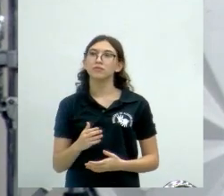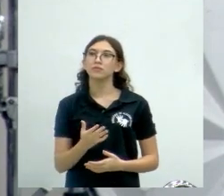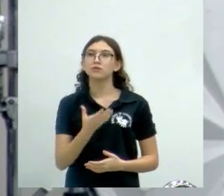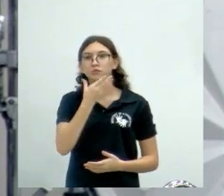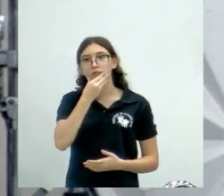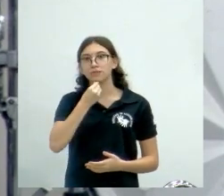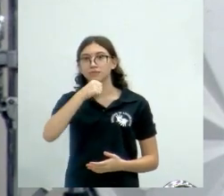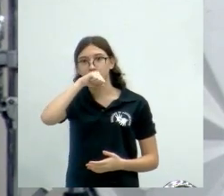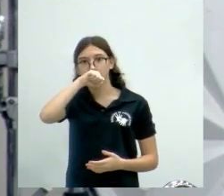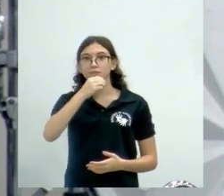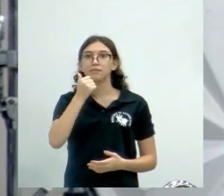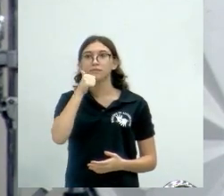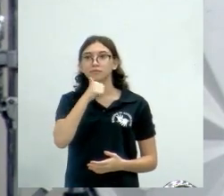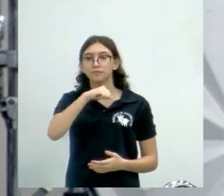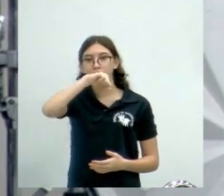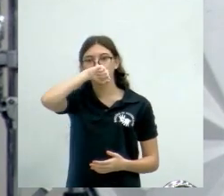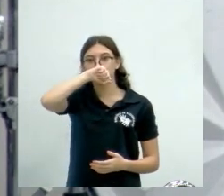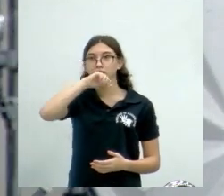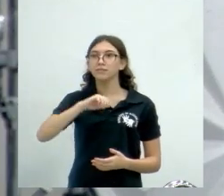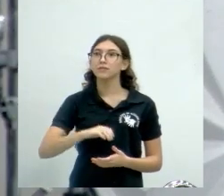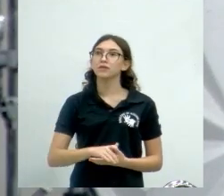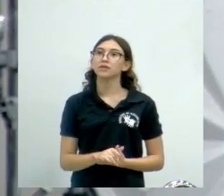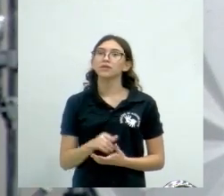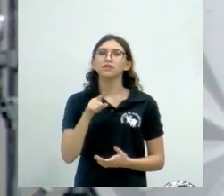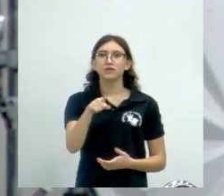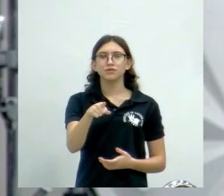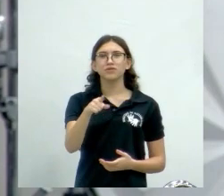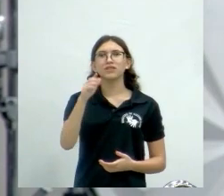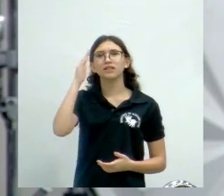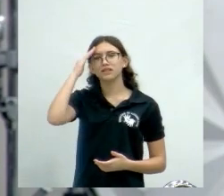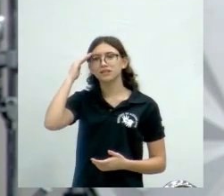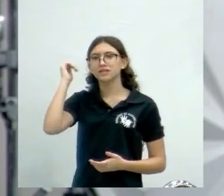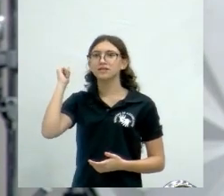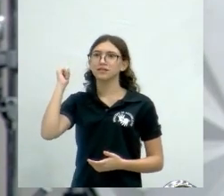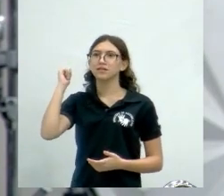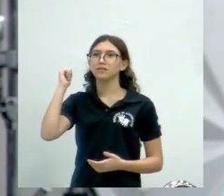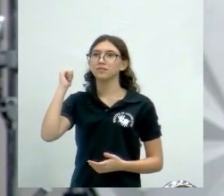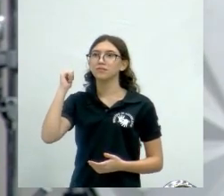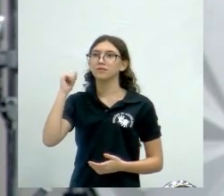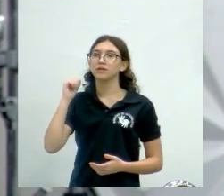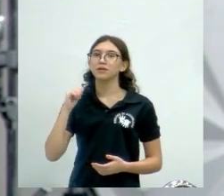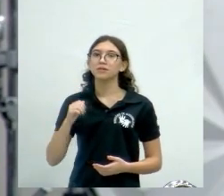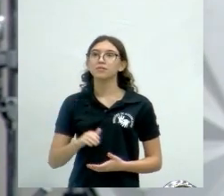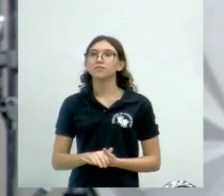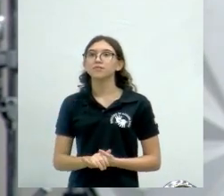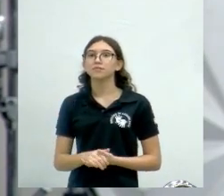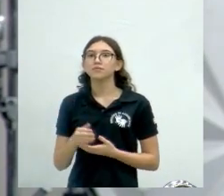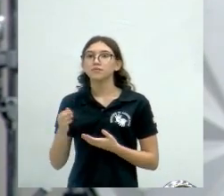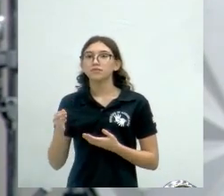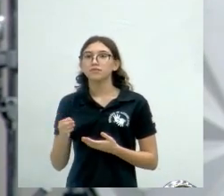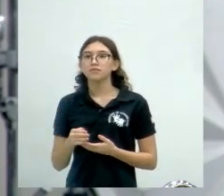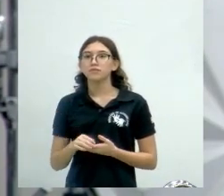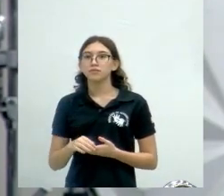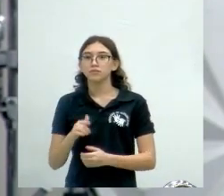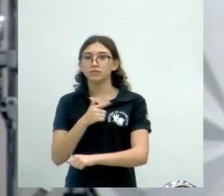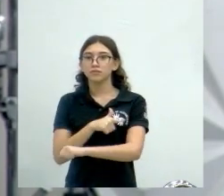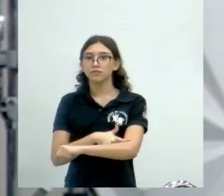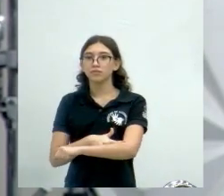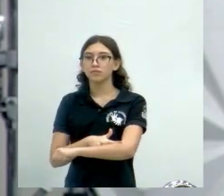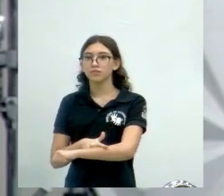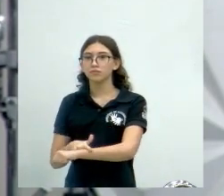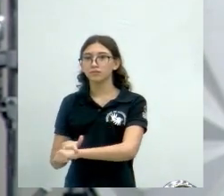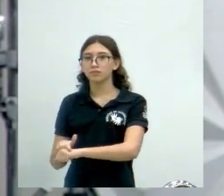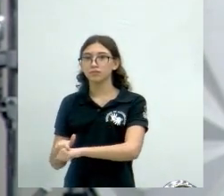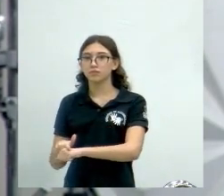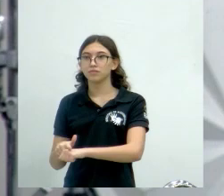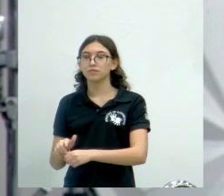ser sábio, permita-se ser repreendido e permita-se ser disciplinado pelo Senhor